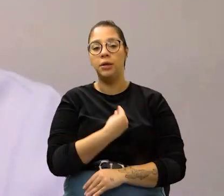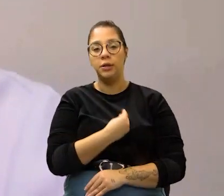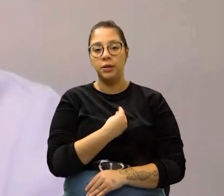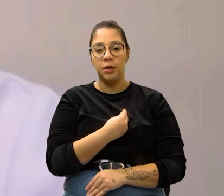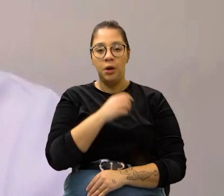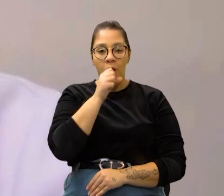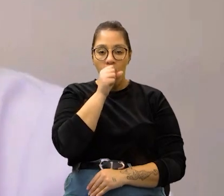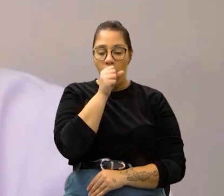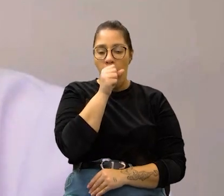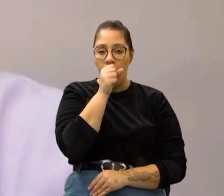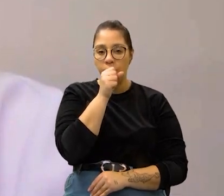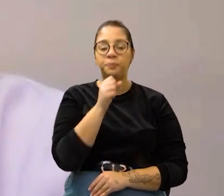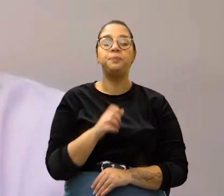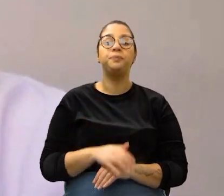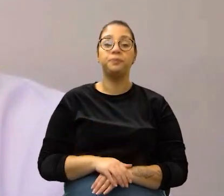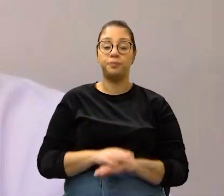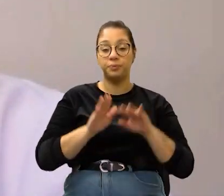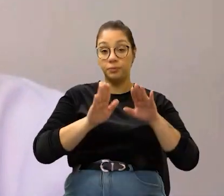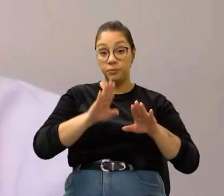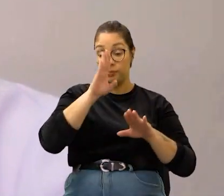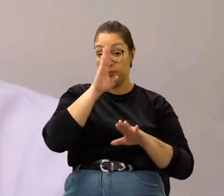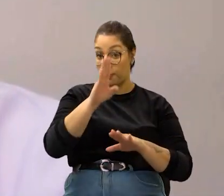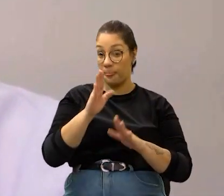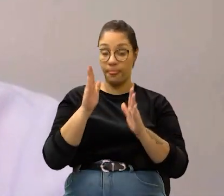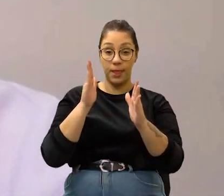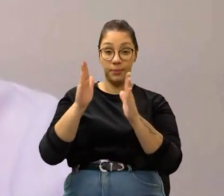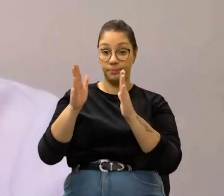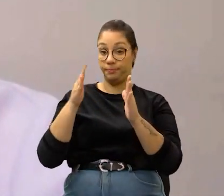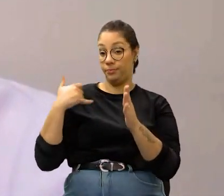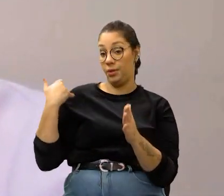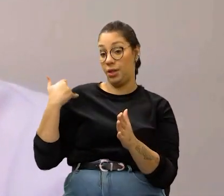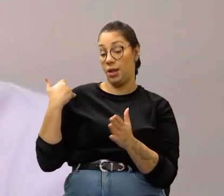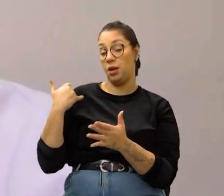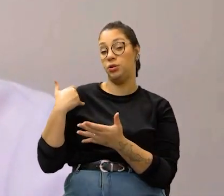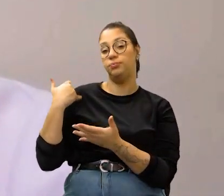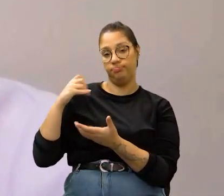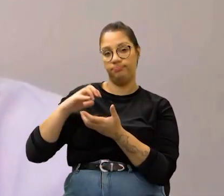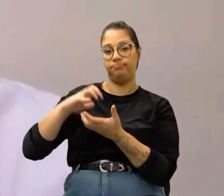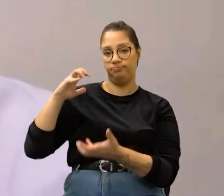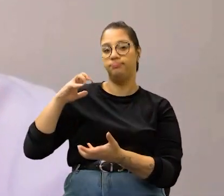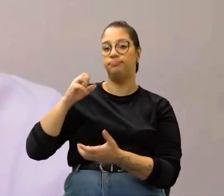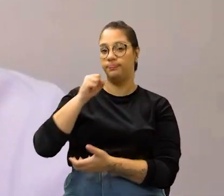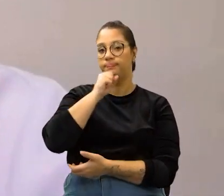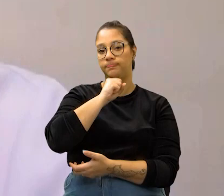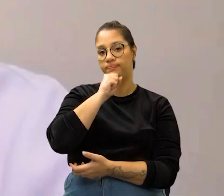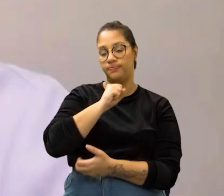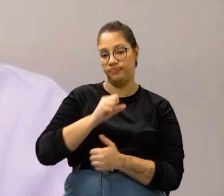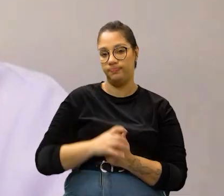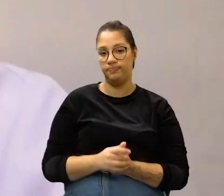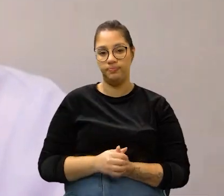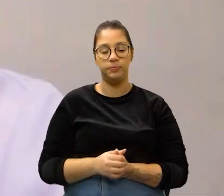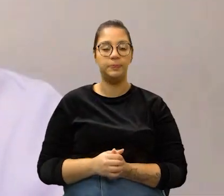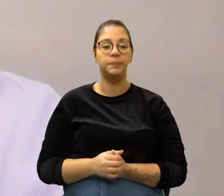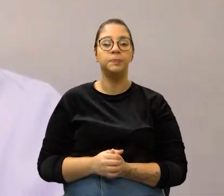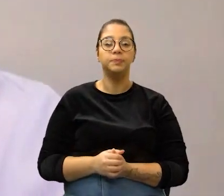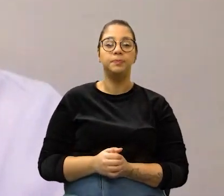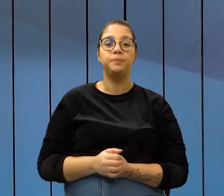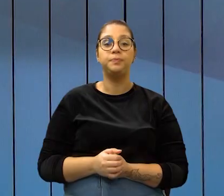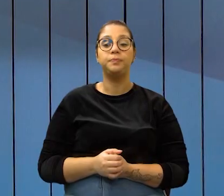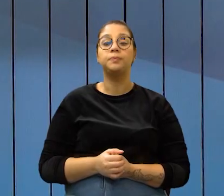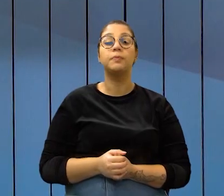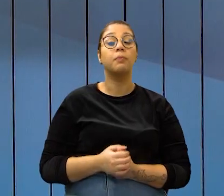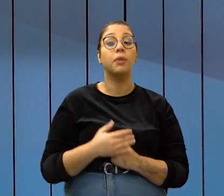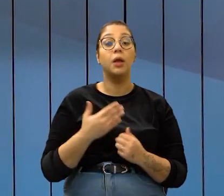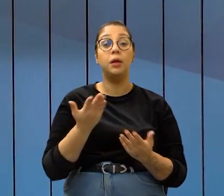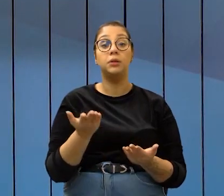existe, mas acomete principalmente a faixa etária dos idosos. Uhum. E